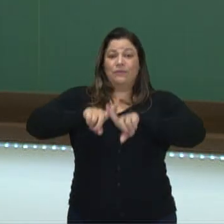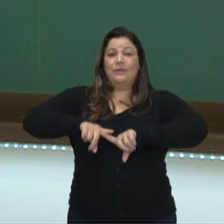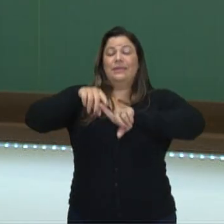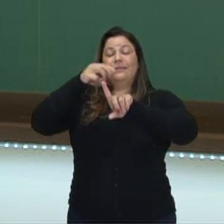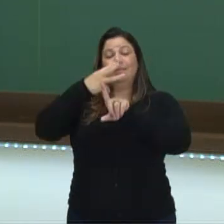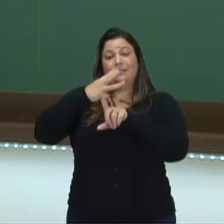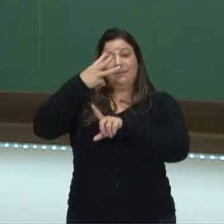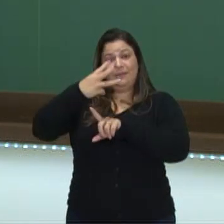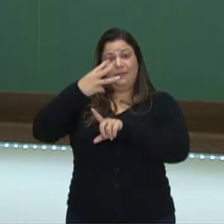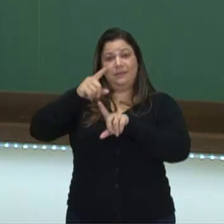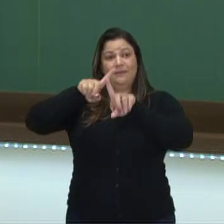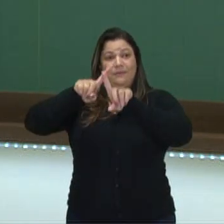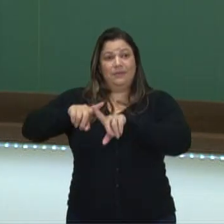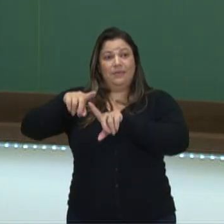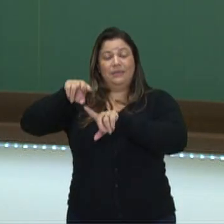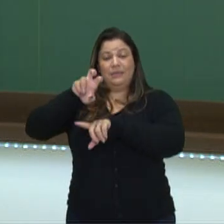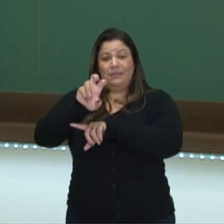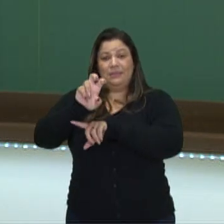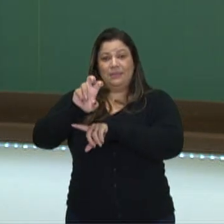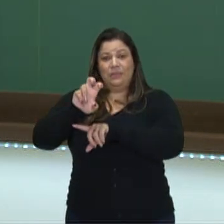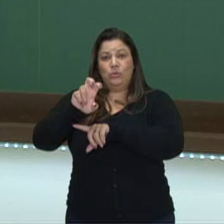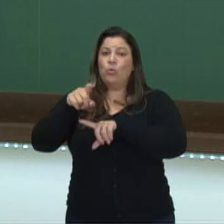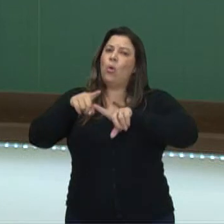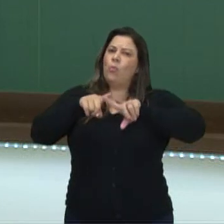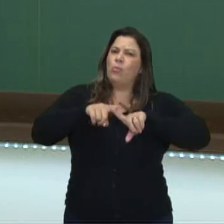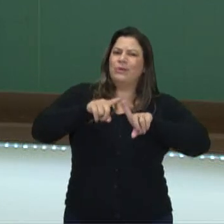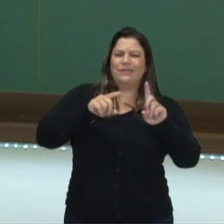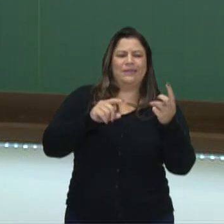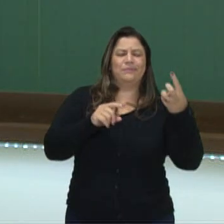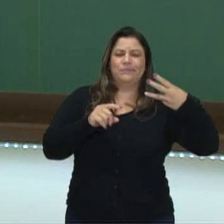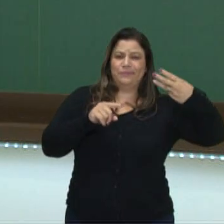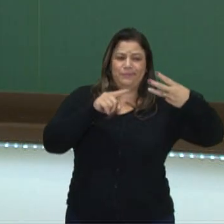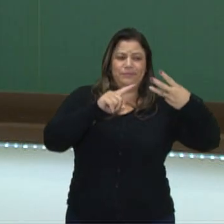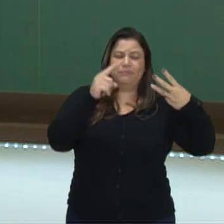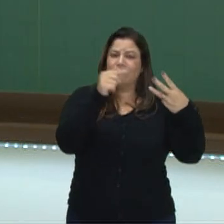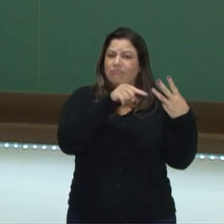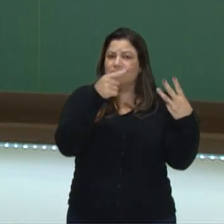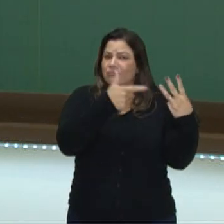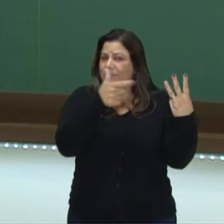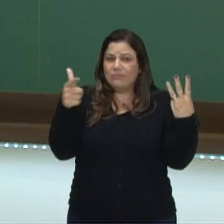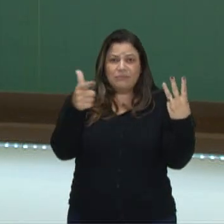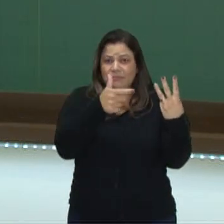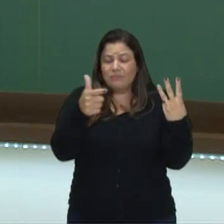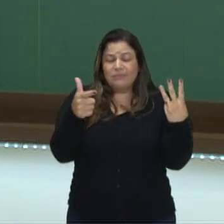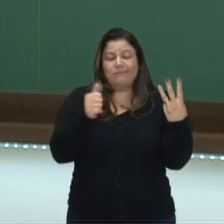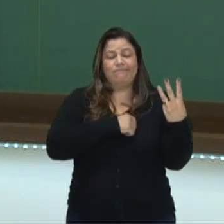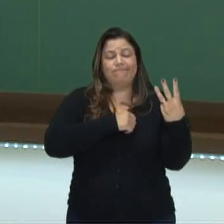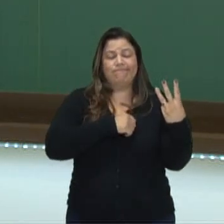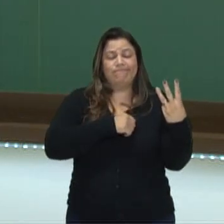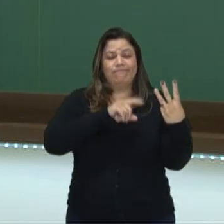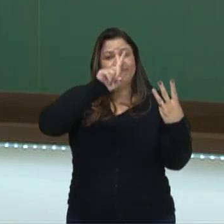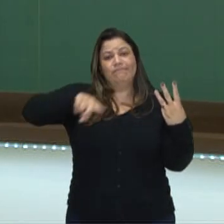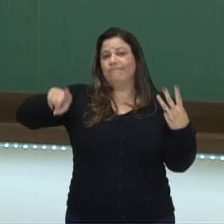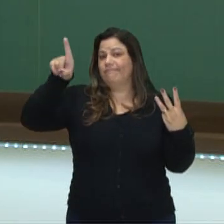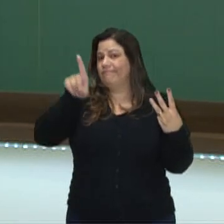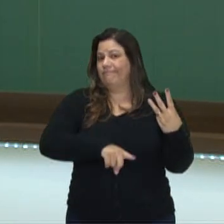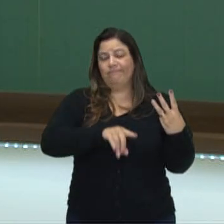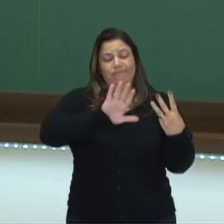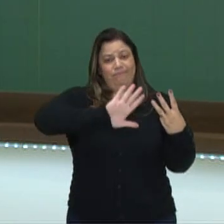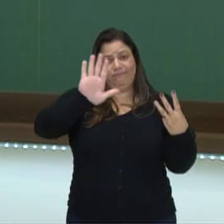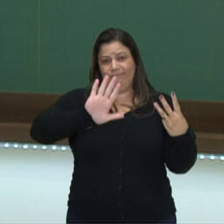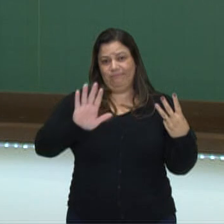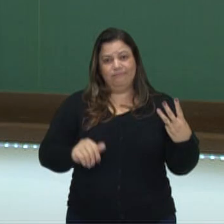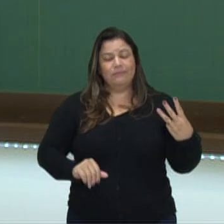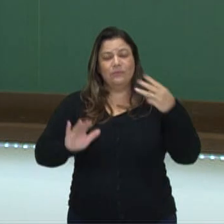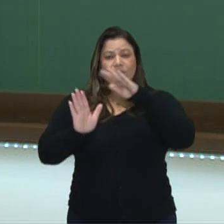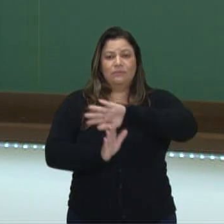vezes 5 ao quadrado. Por causa do 3, que não tem expoente par, o 300 não vai ser um número quadrado